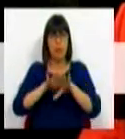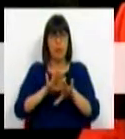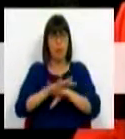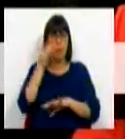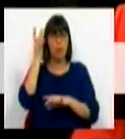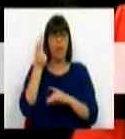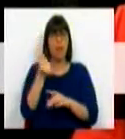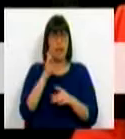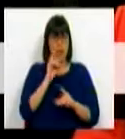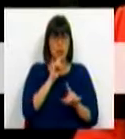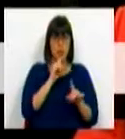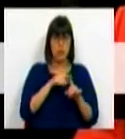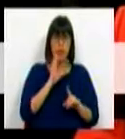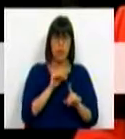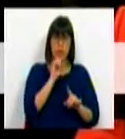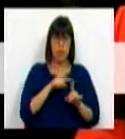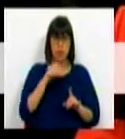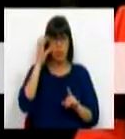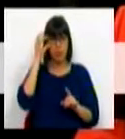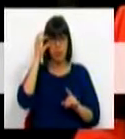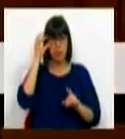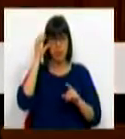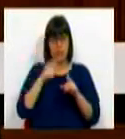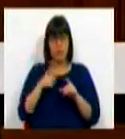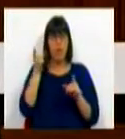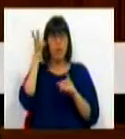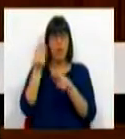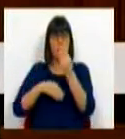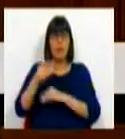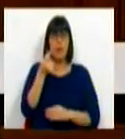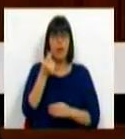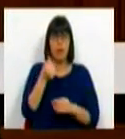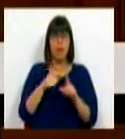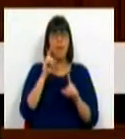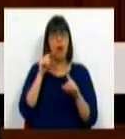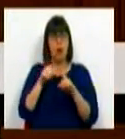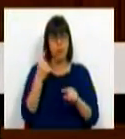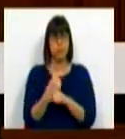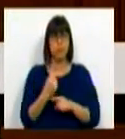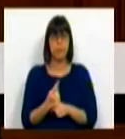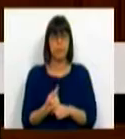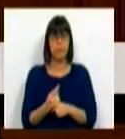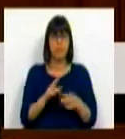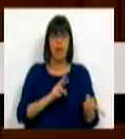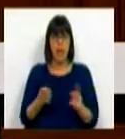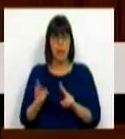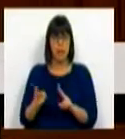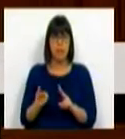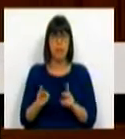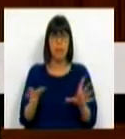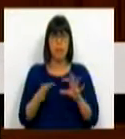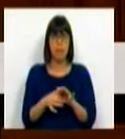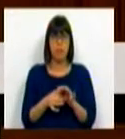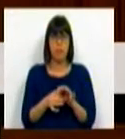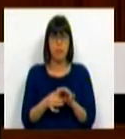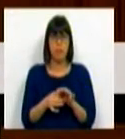ela era suficiente no banco? A parte de branqueamento de capitais também foi objeto de alteração em termos